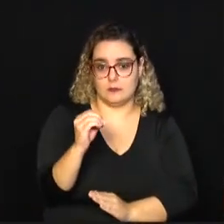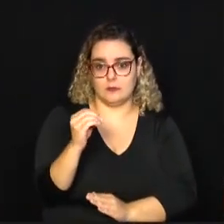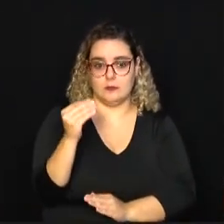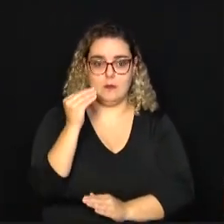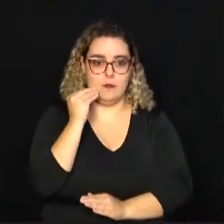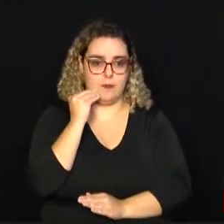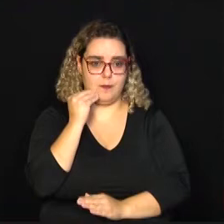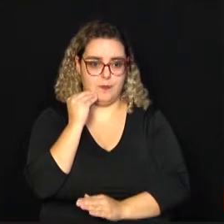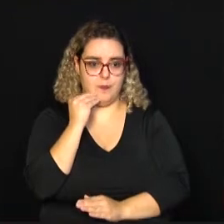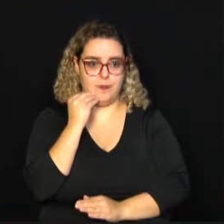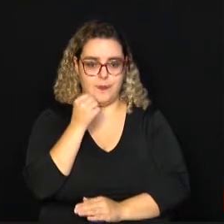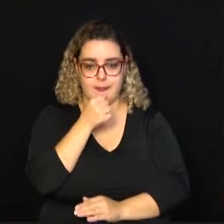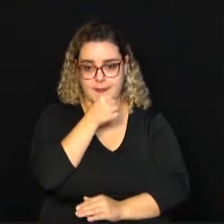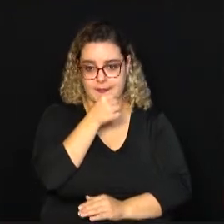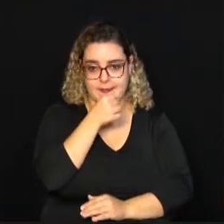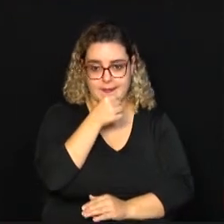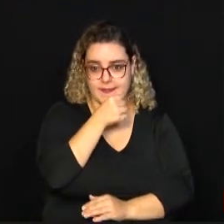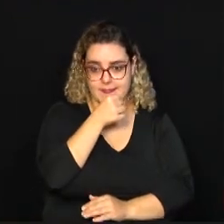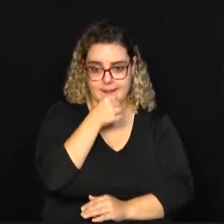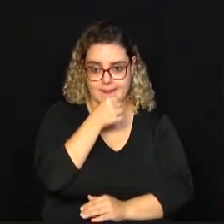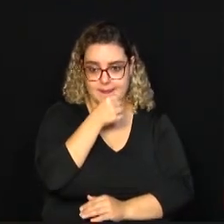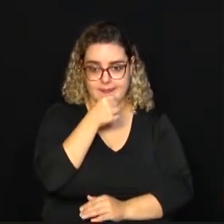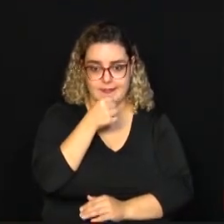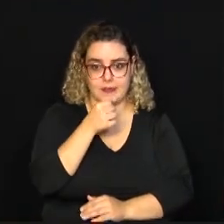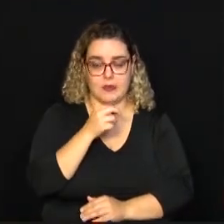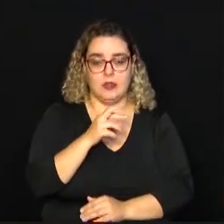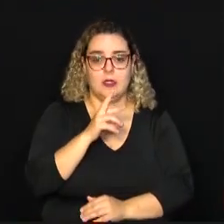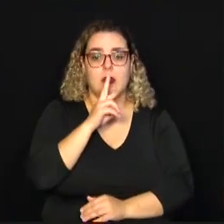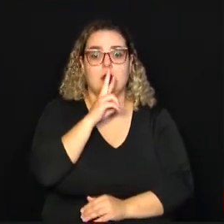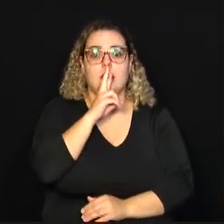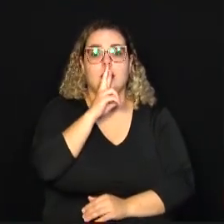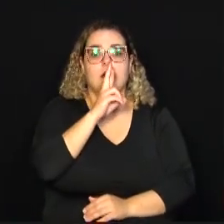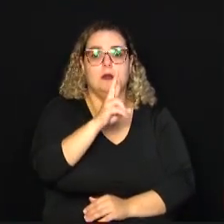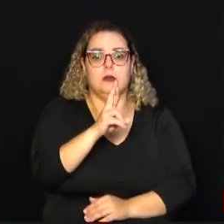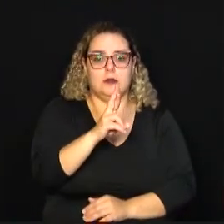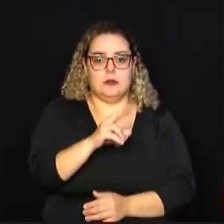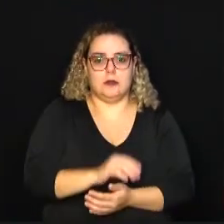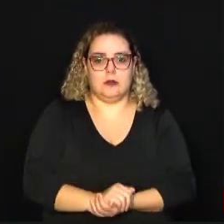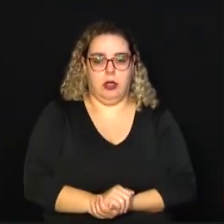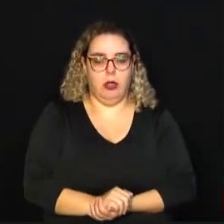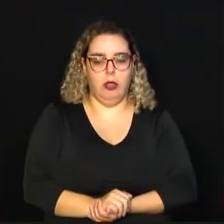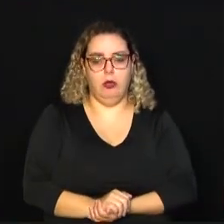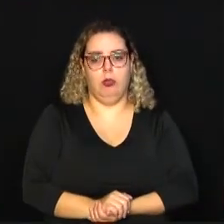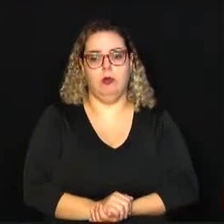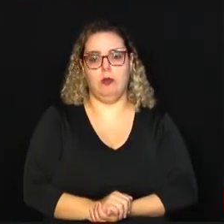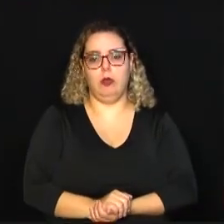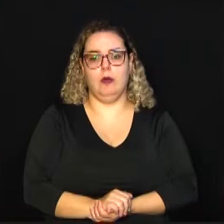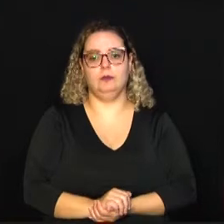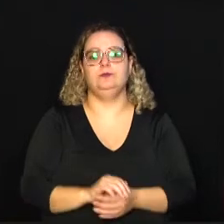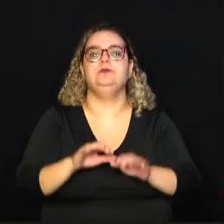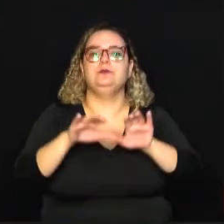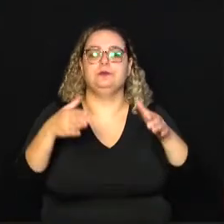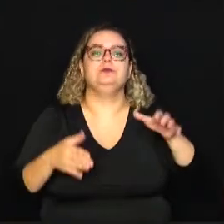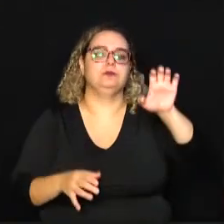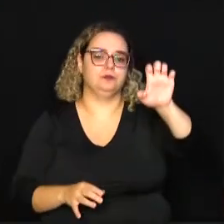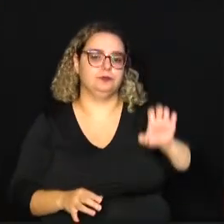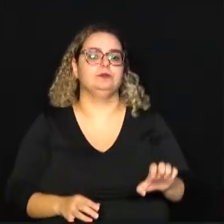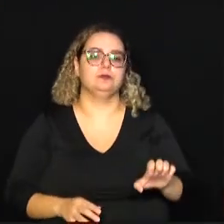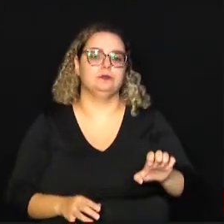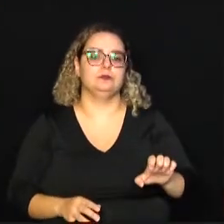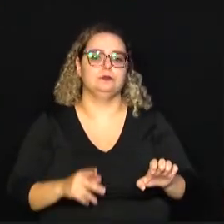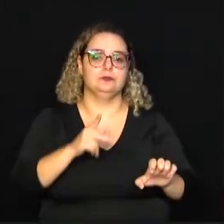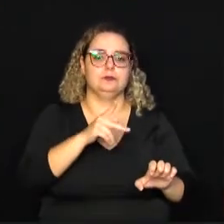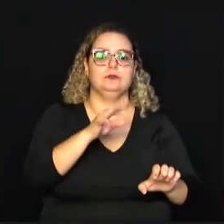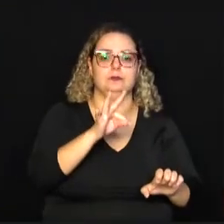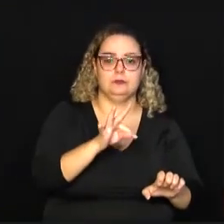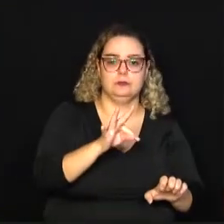pergunta do Carlos Fábio. Eu vou responder rapidamente a pergunta aqui dele. A bancada de esquerda, tanto a bancada do PT, do